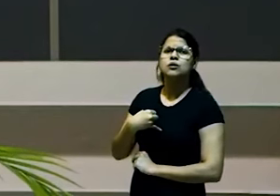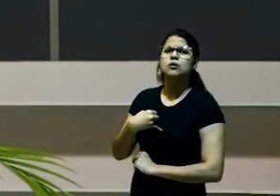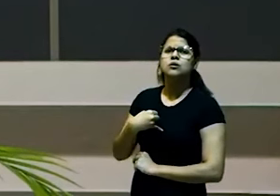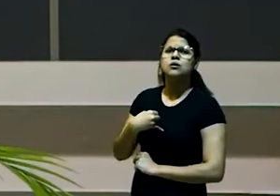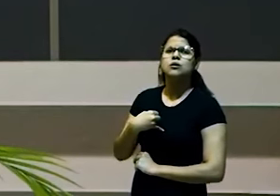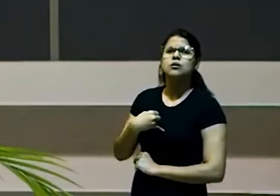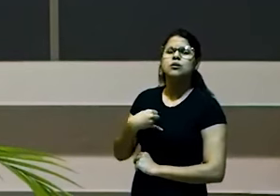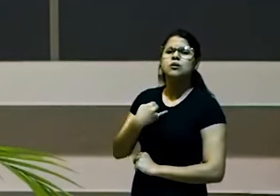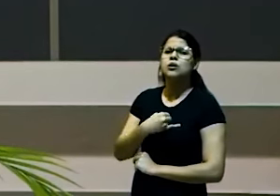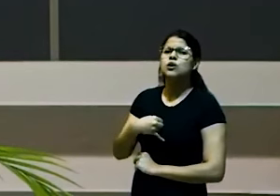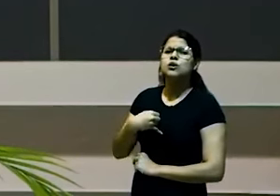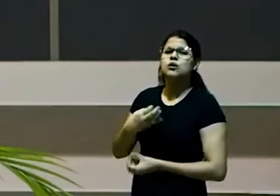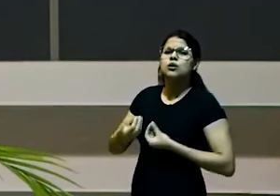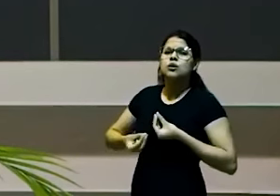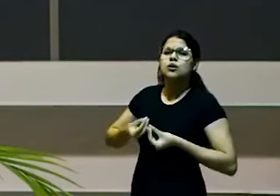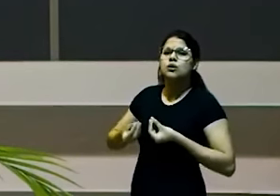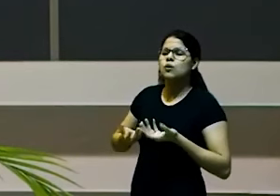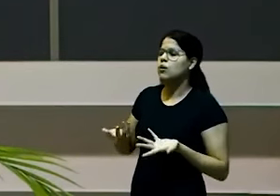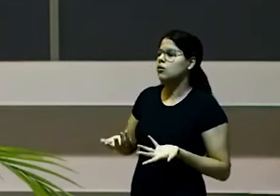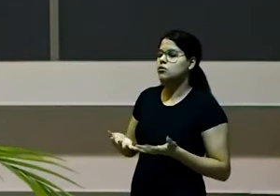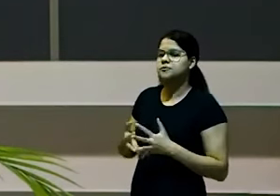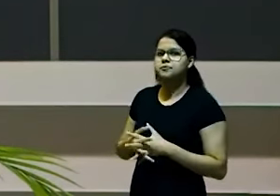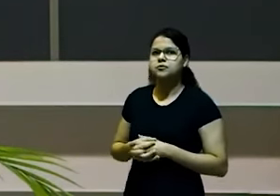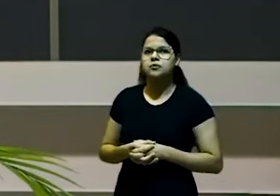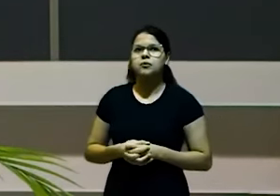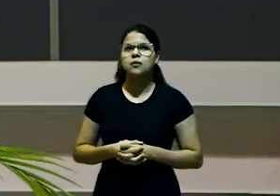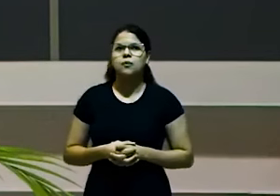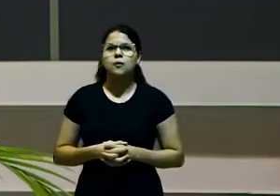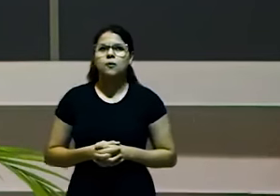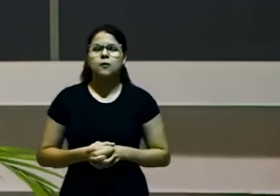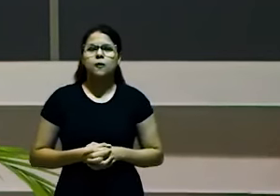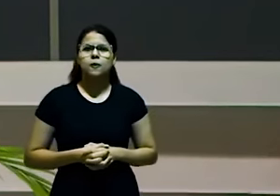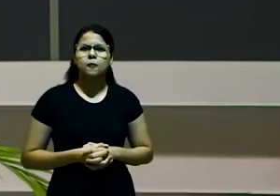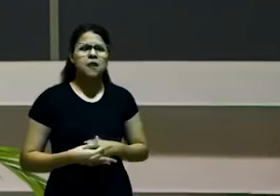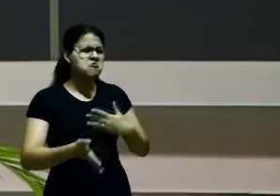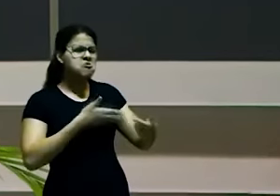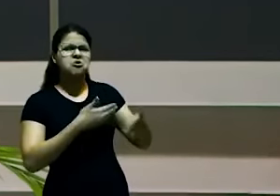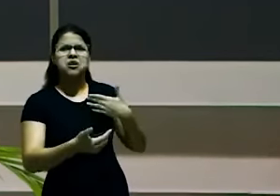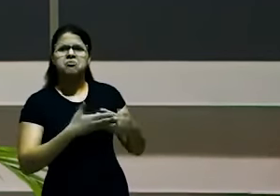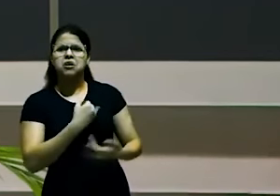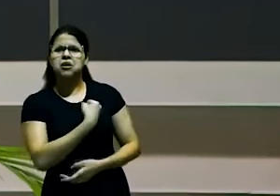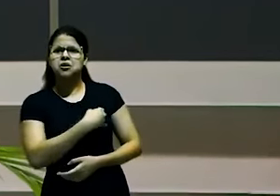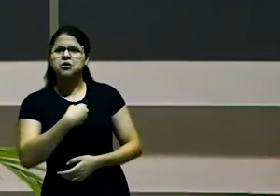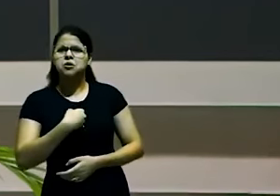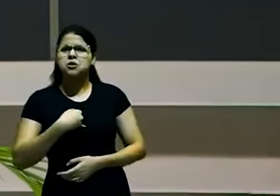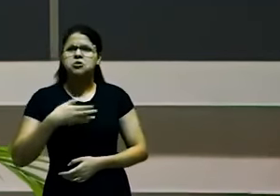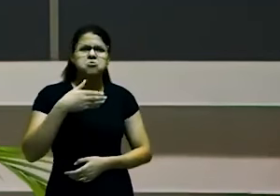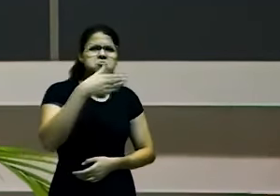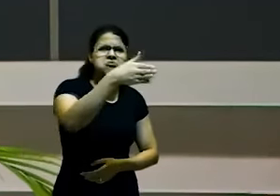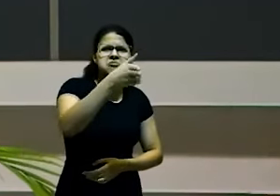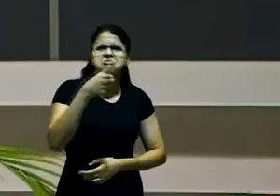que João vá ou fique o que te importa segue-me